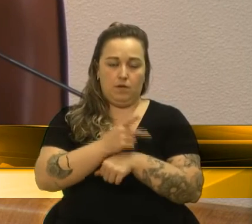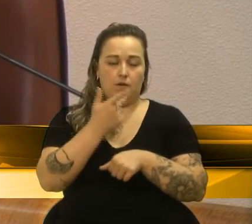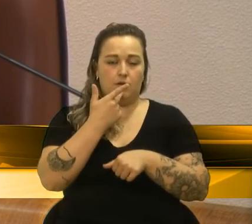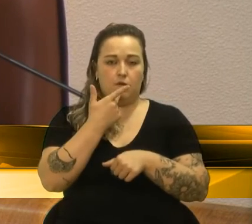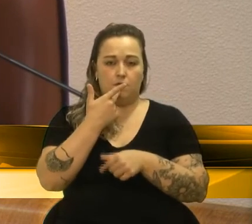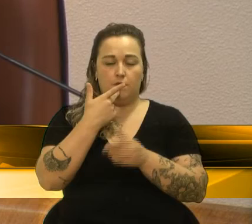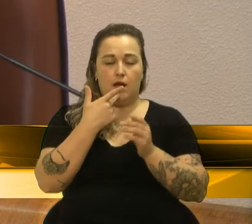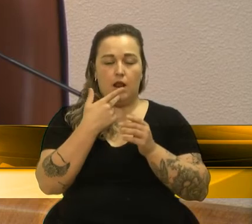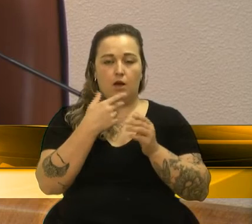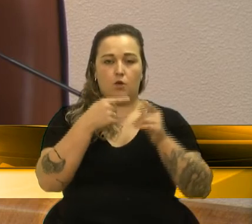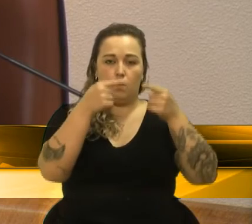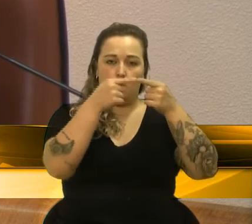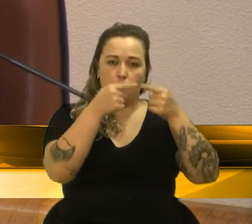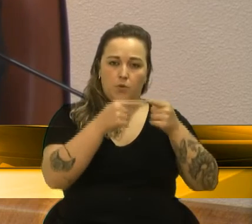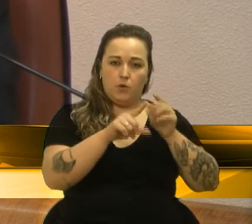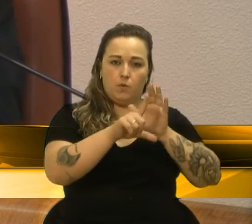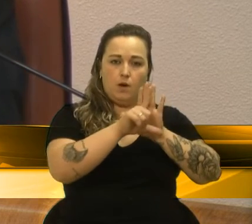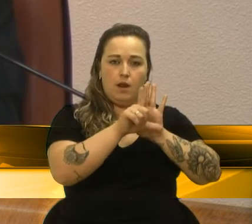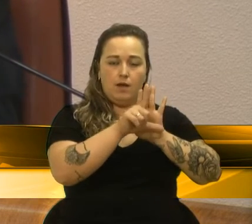moldes da Lei Municipal número